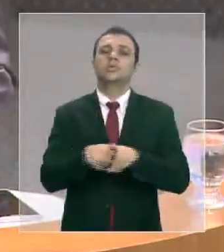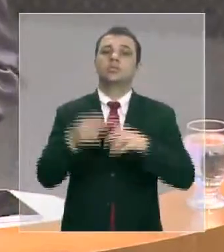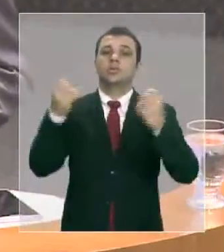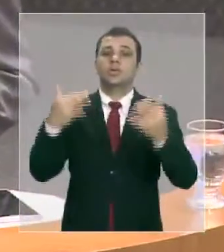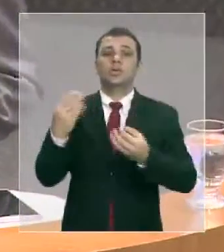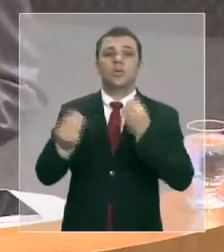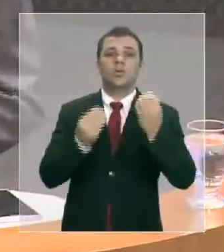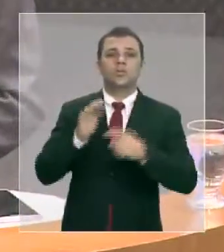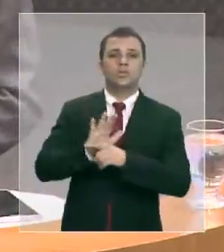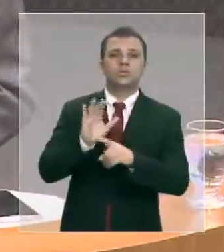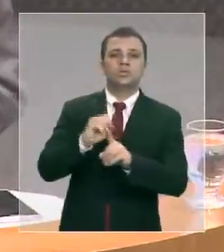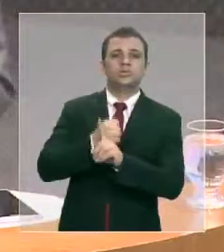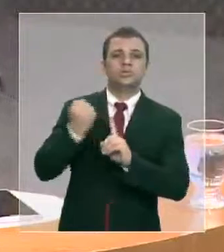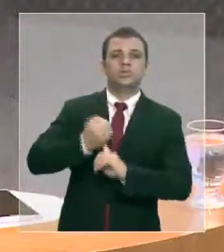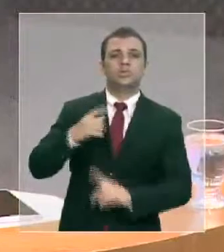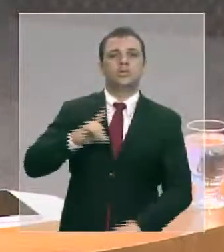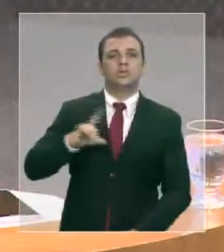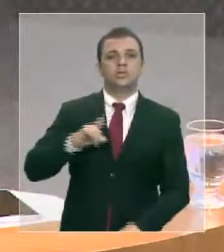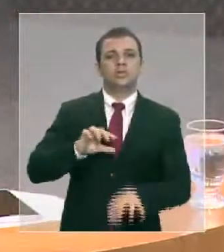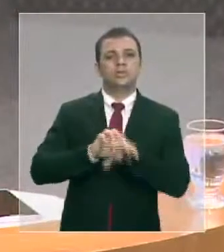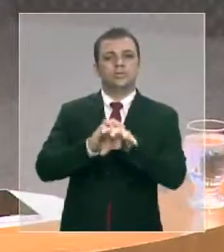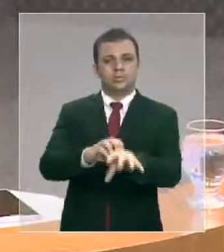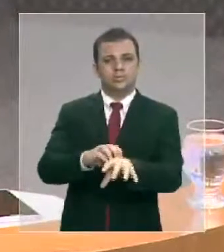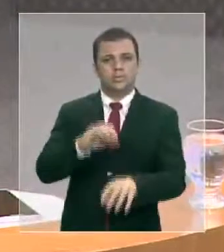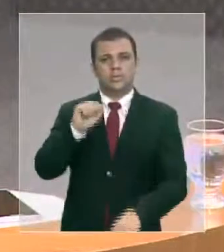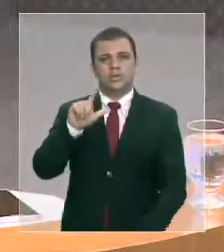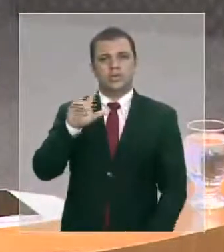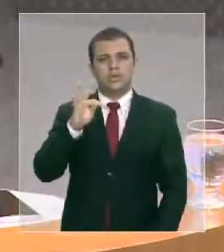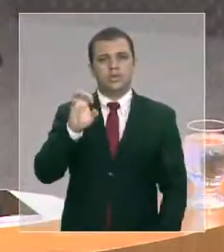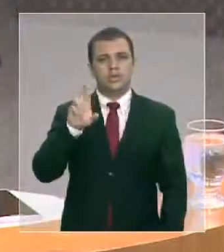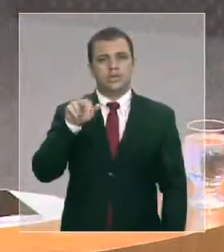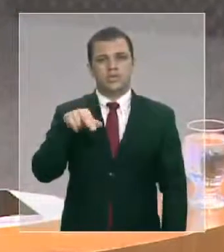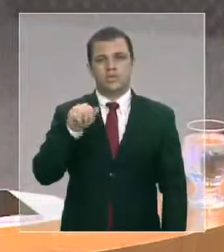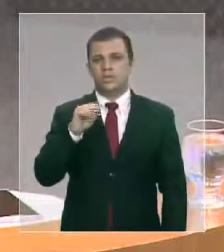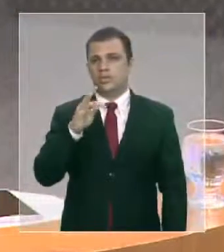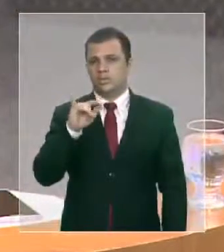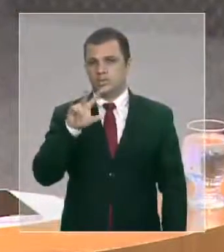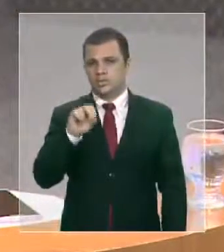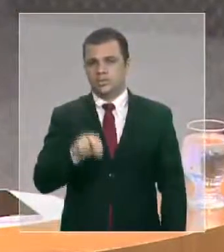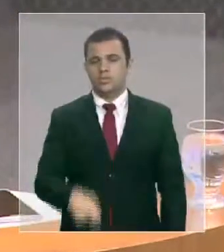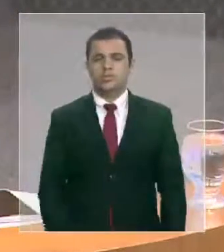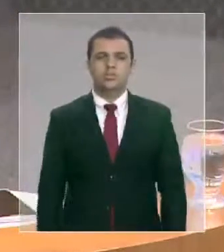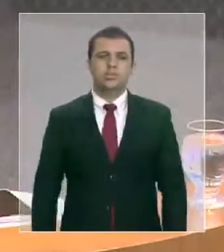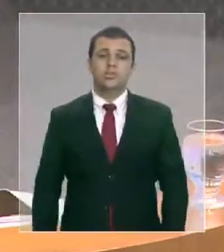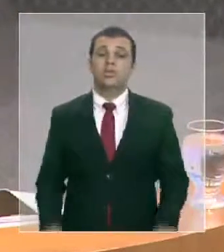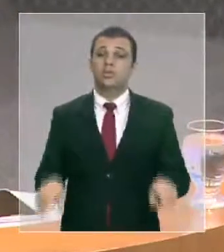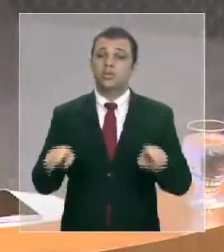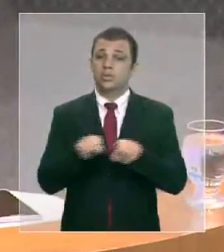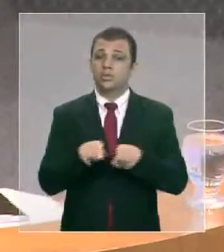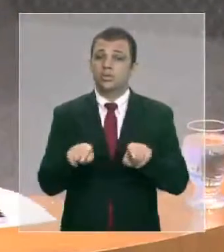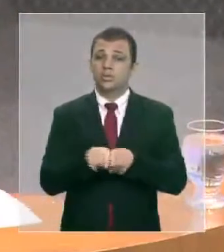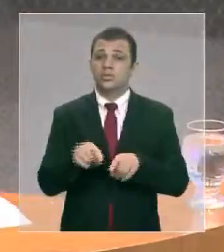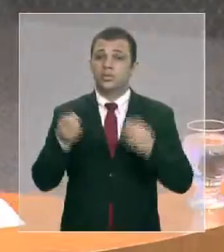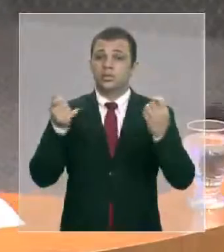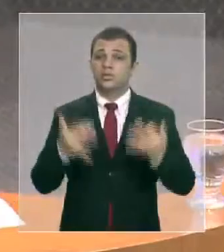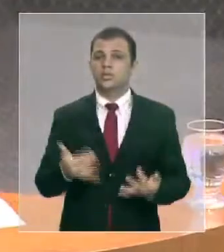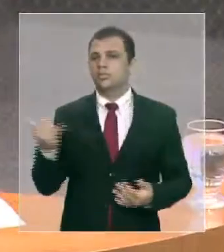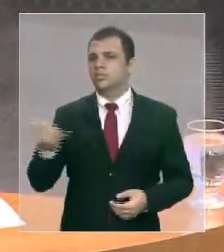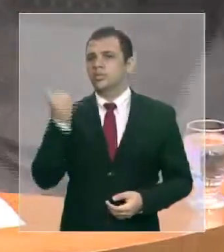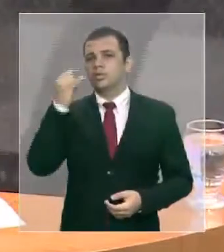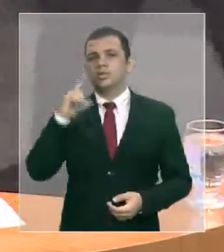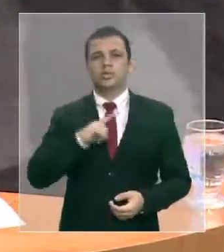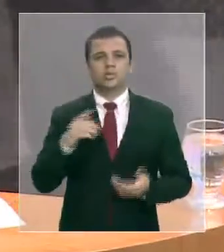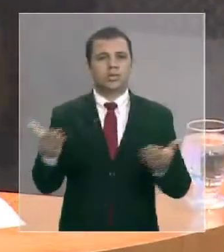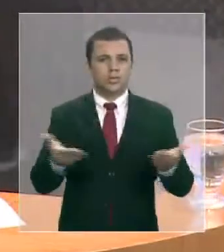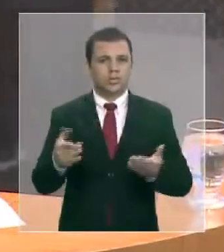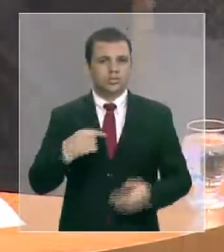alternativo. Mas também, senhoras e senhores, citar aqui algo que também é fundamental, que nós estamos trabalhando e nós vamos ter a